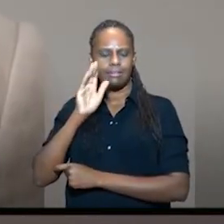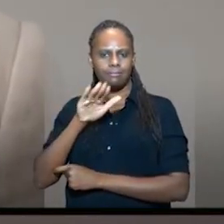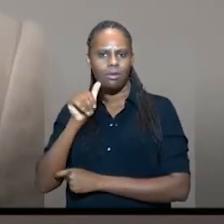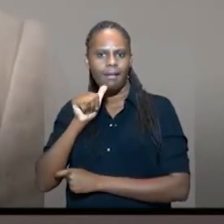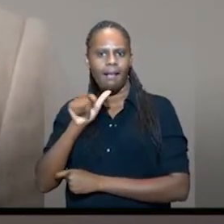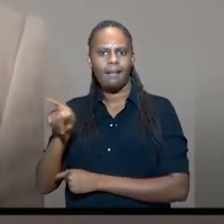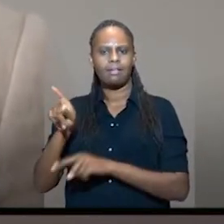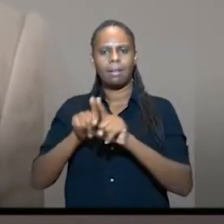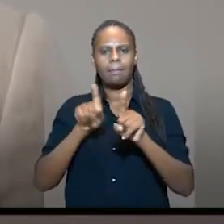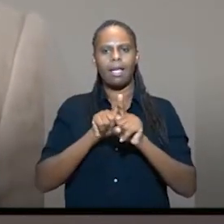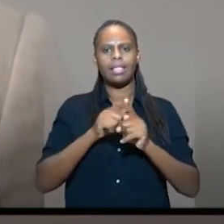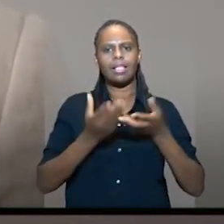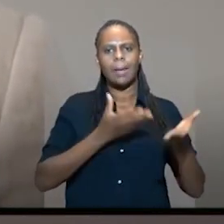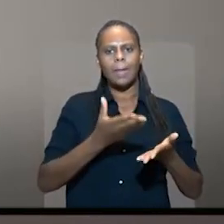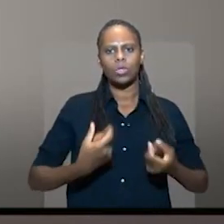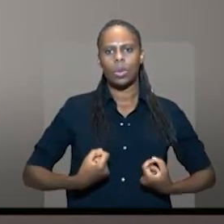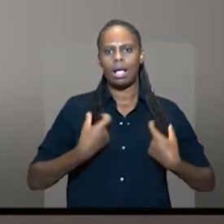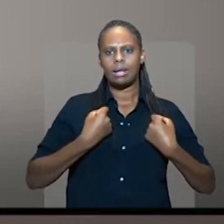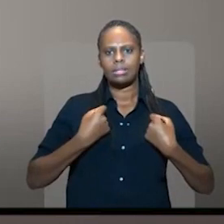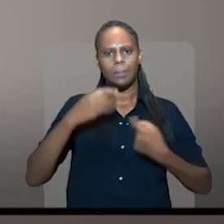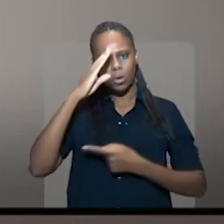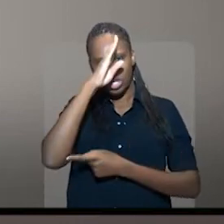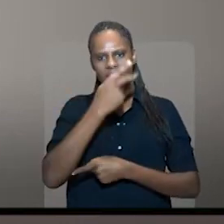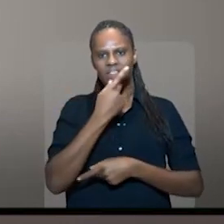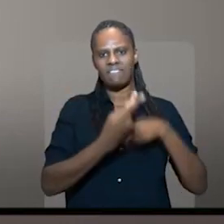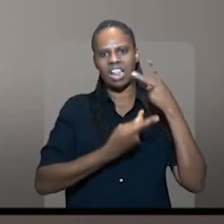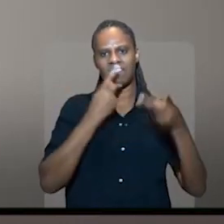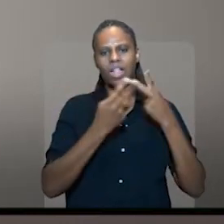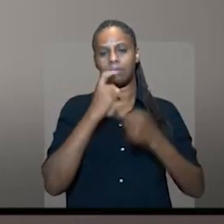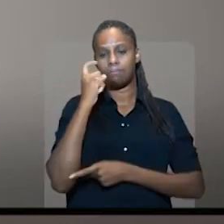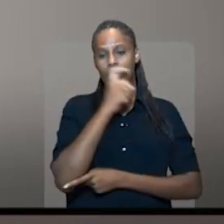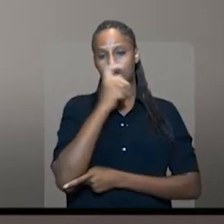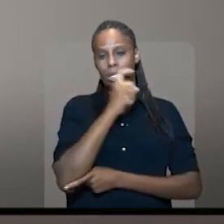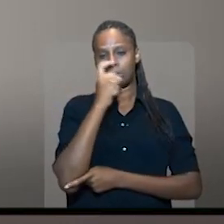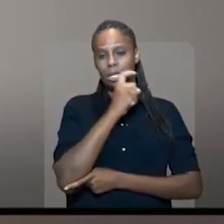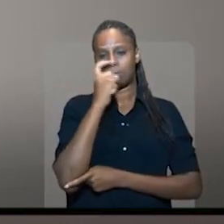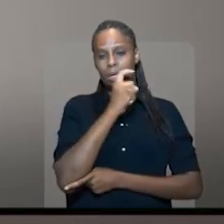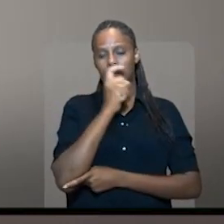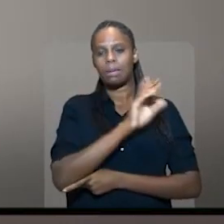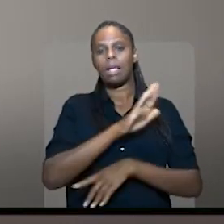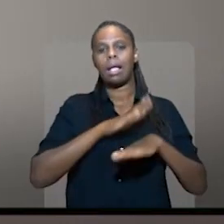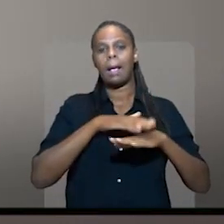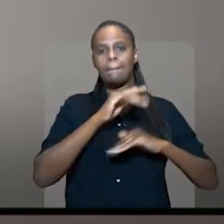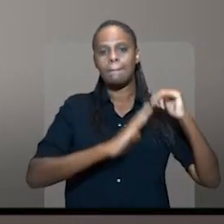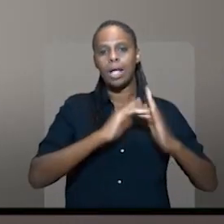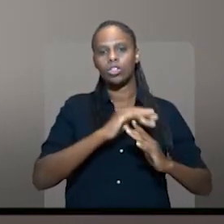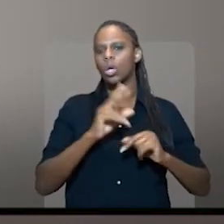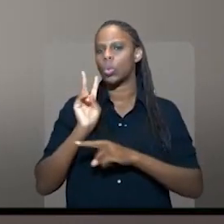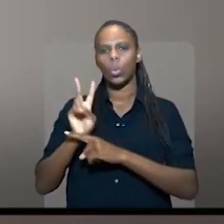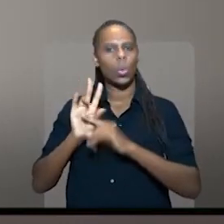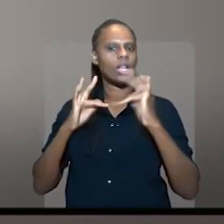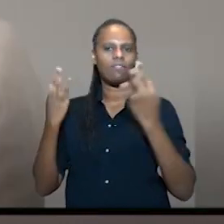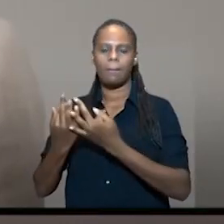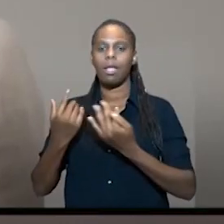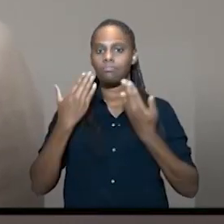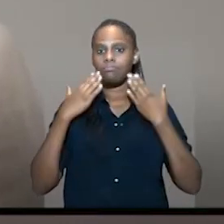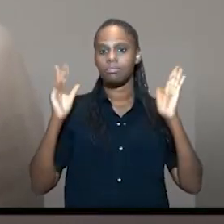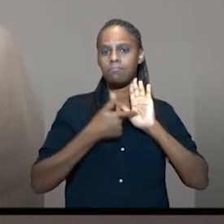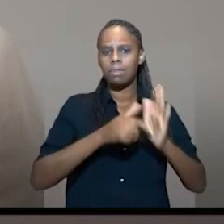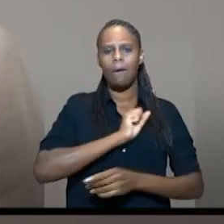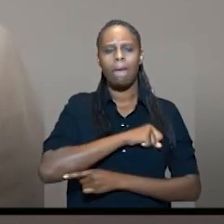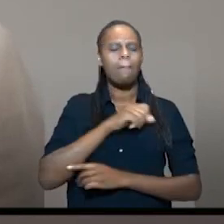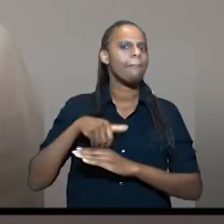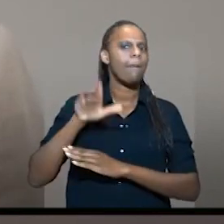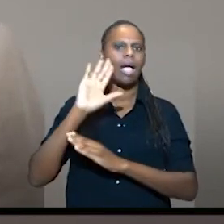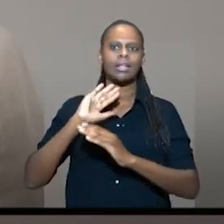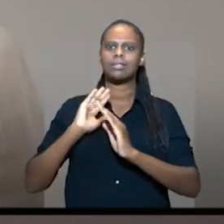Cortou verba até do tratamento do câncer. Bolsonaro fala muito, mente muito, mas na prática não cuida das famílias. E ele mostrou